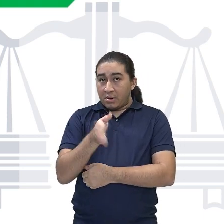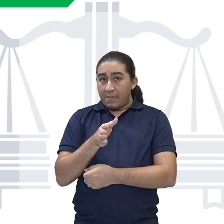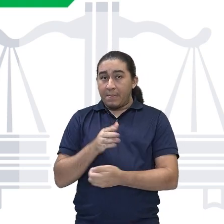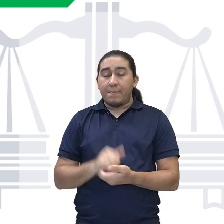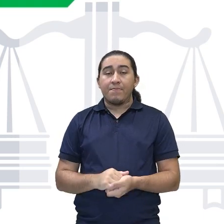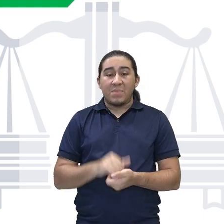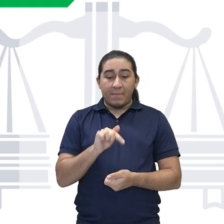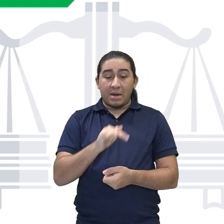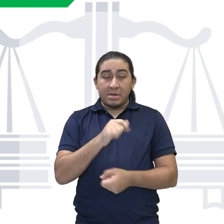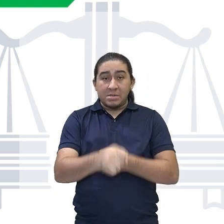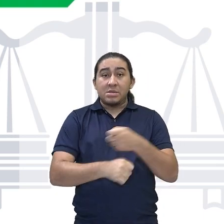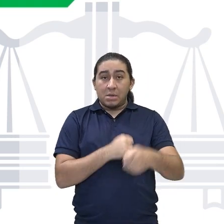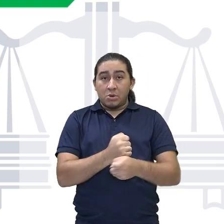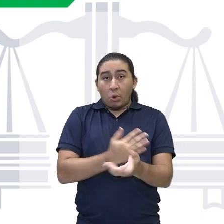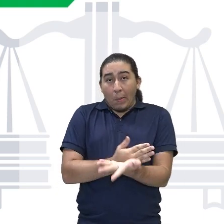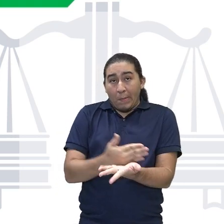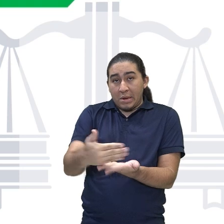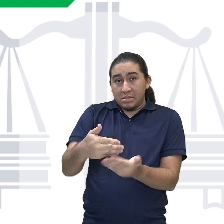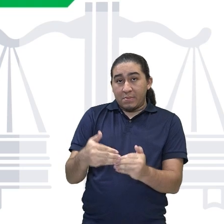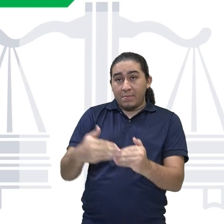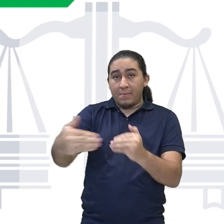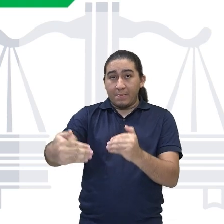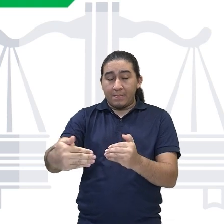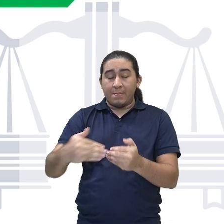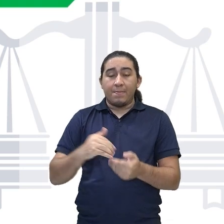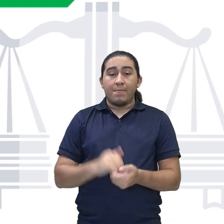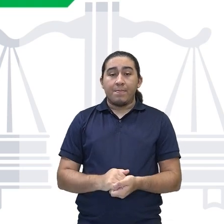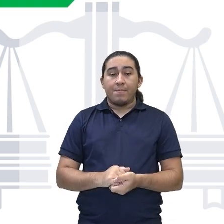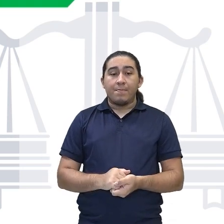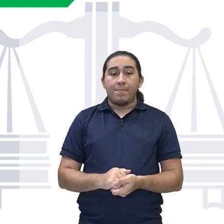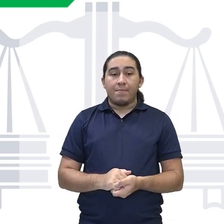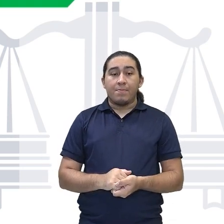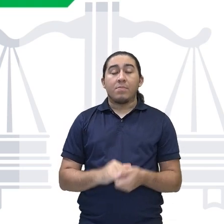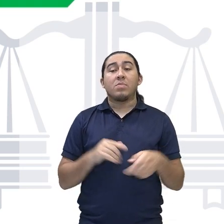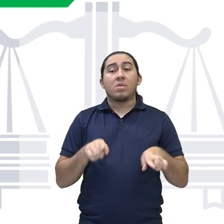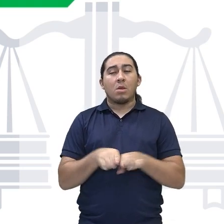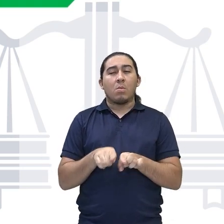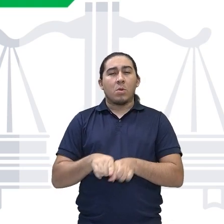ano vigente, né? E isso nos